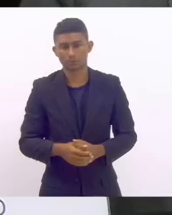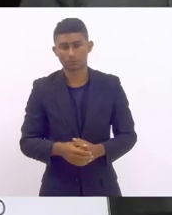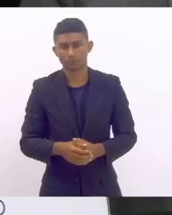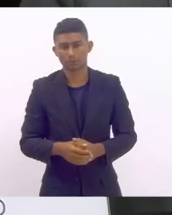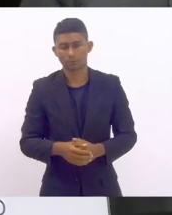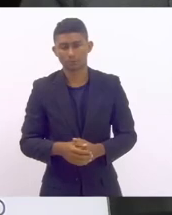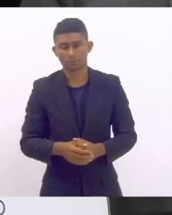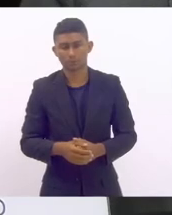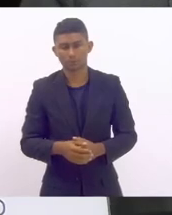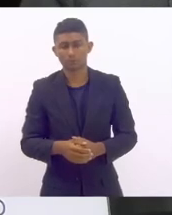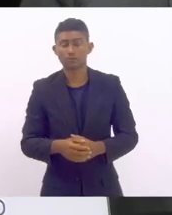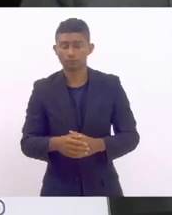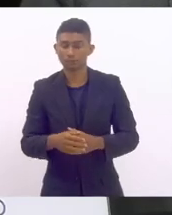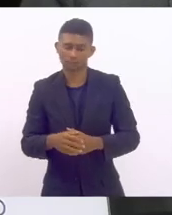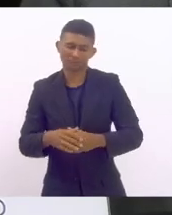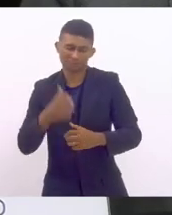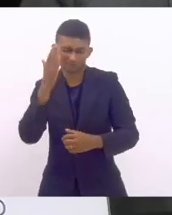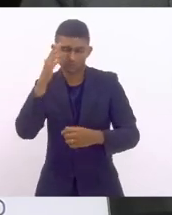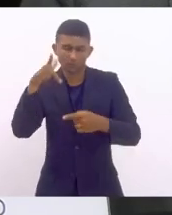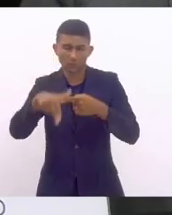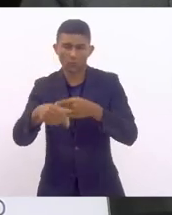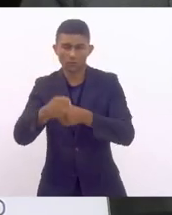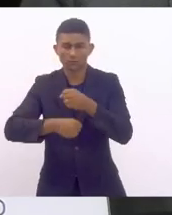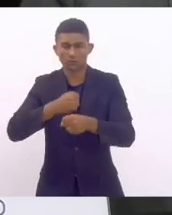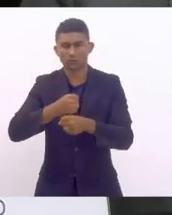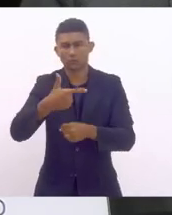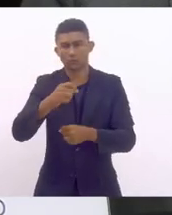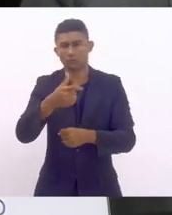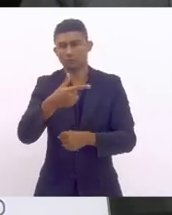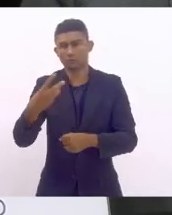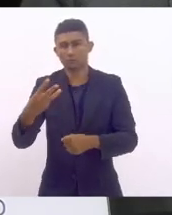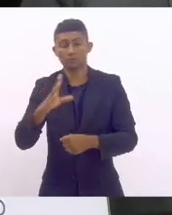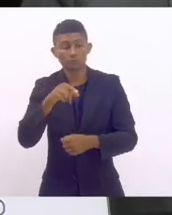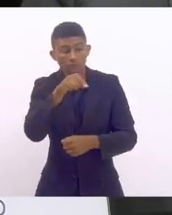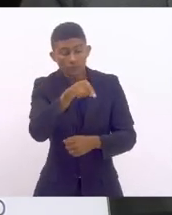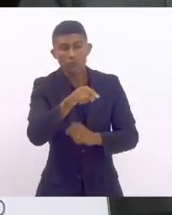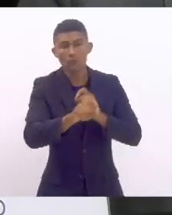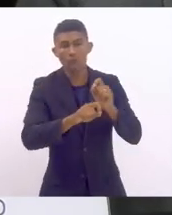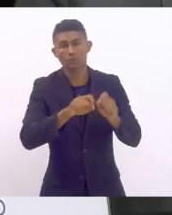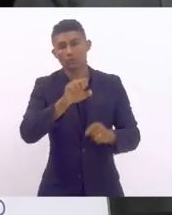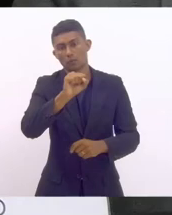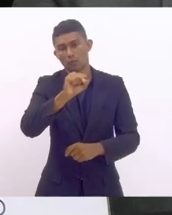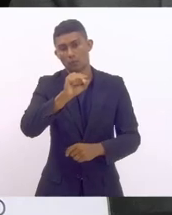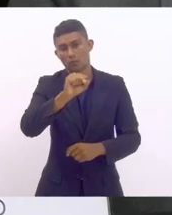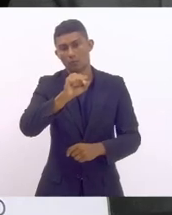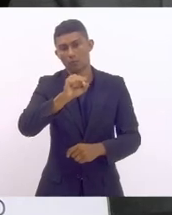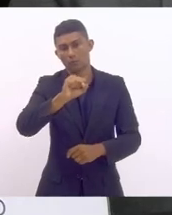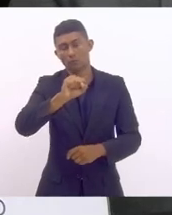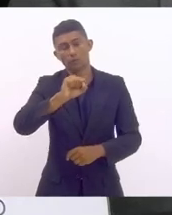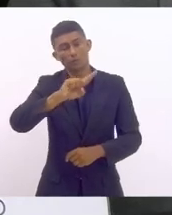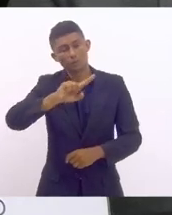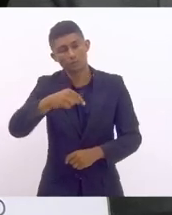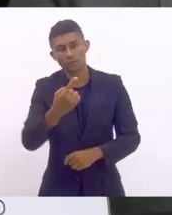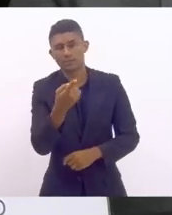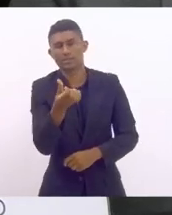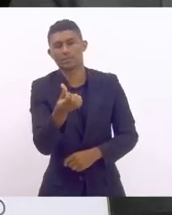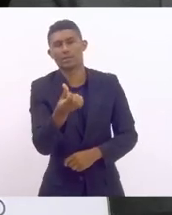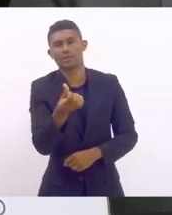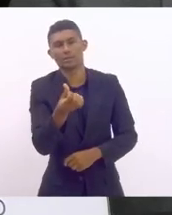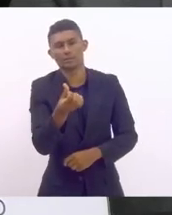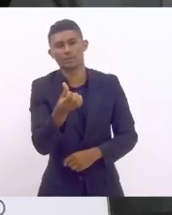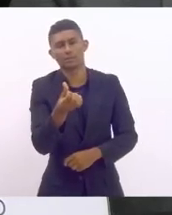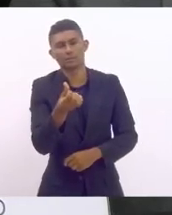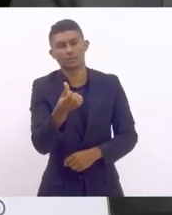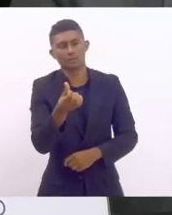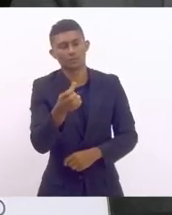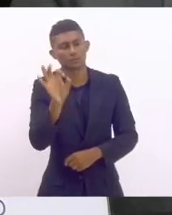de 2023 isso representa oito, pouco 8,16 mais ou menos do nosso